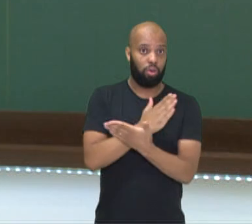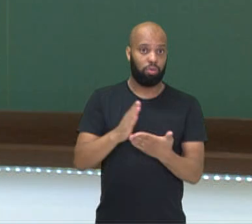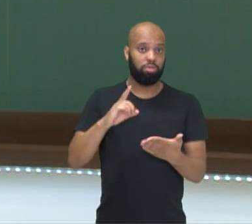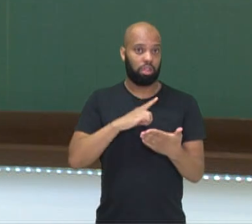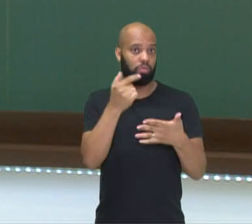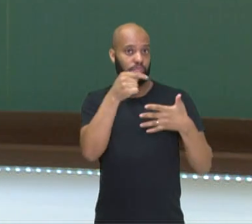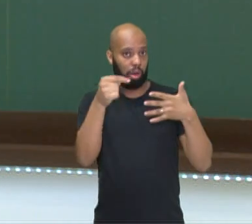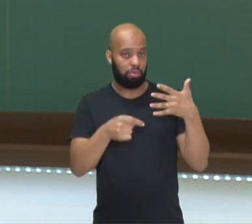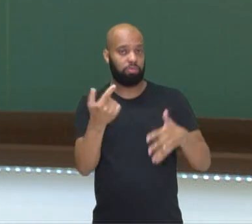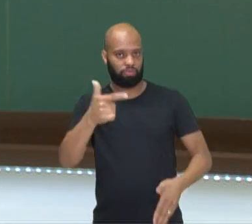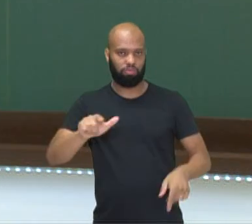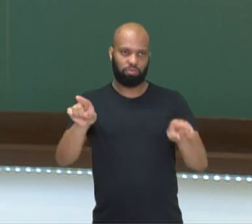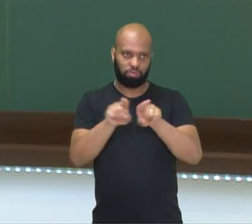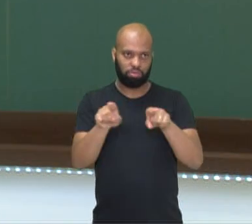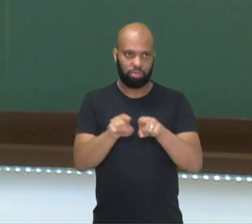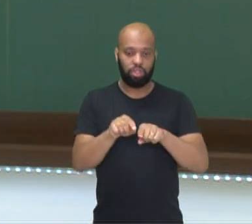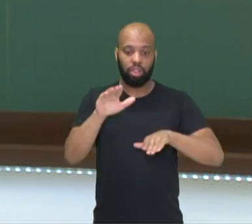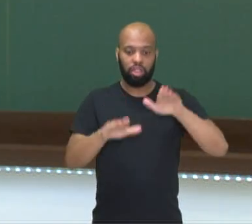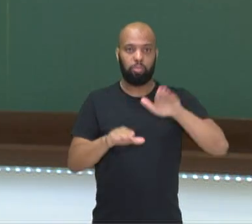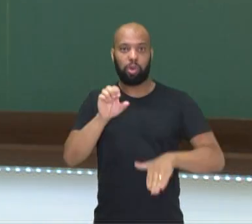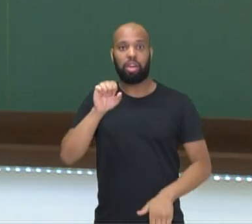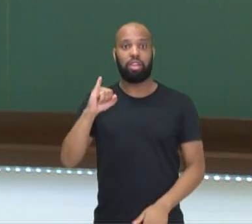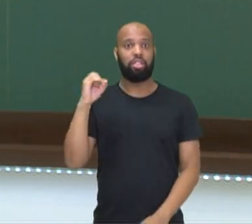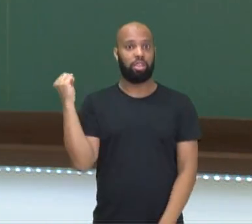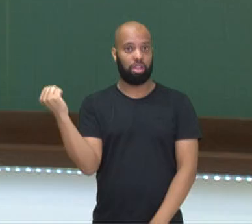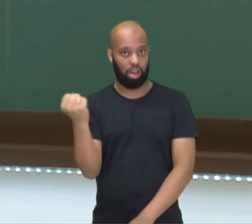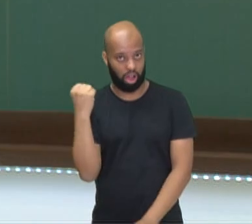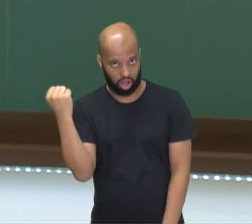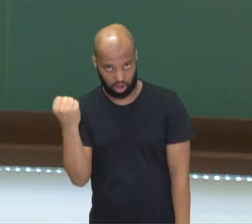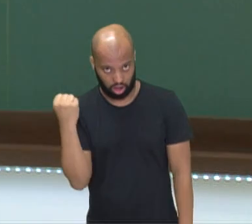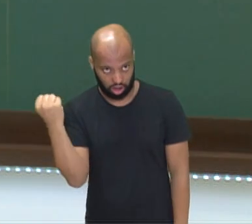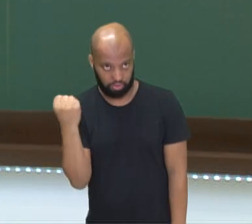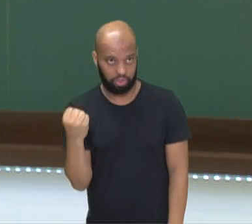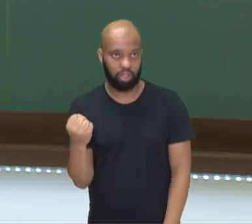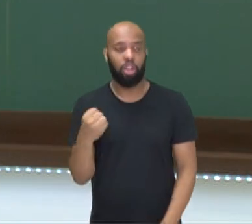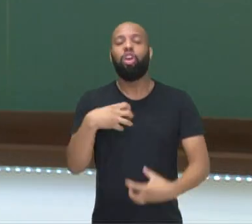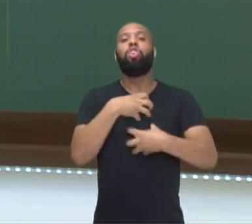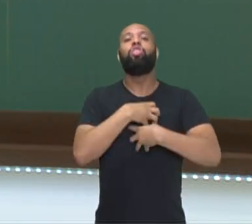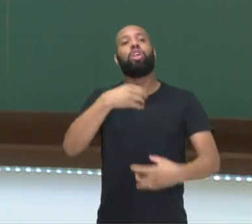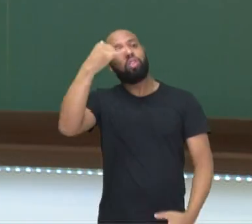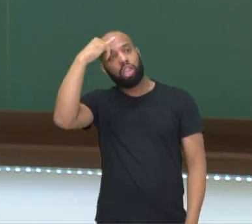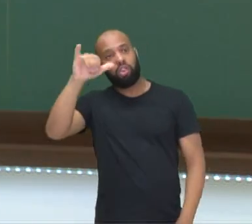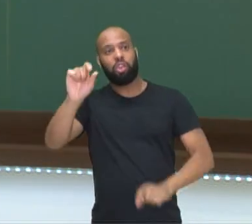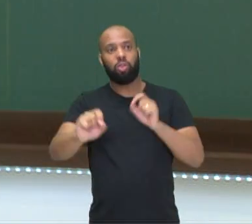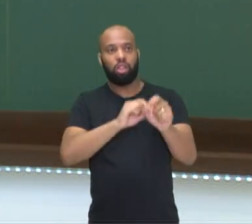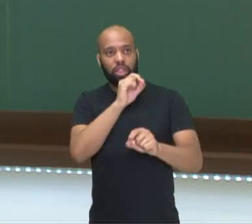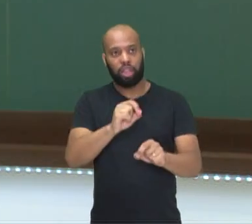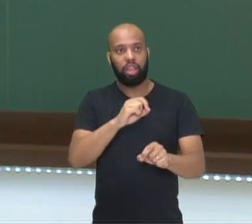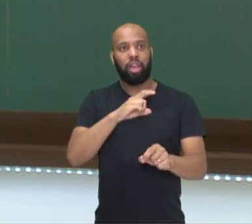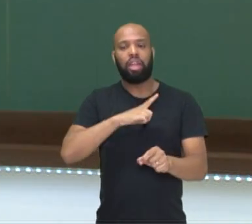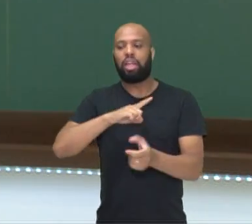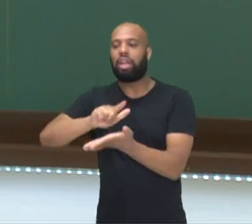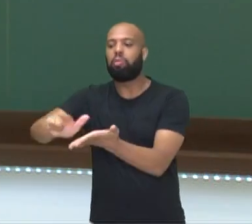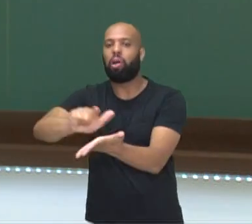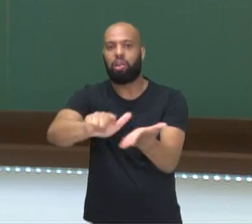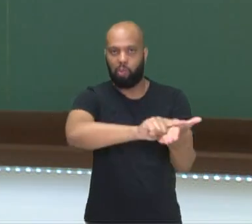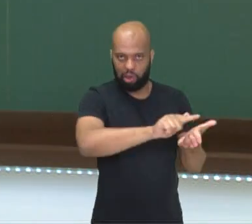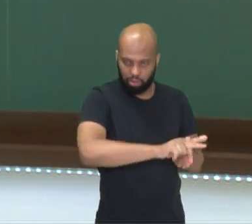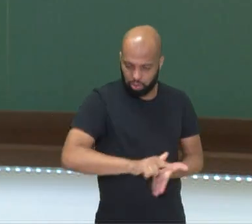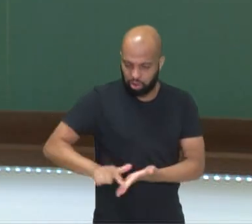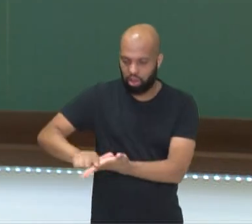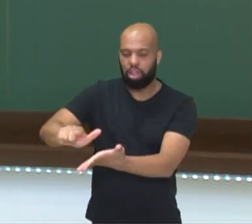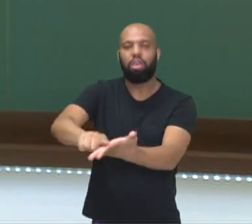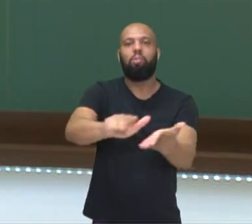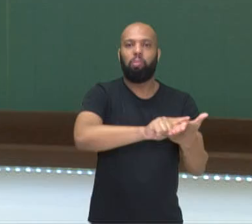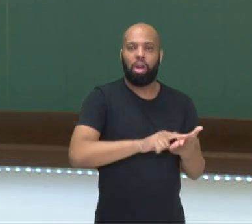existem muitos outros, dependendo da gravidade da doença. A maneira para fazer a prevenção é a eliminação dos focos, né,